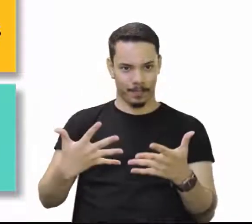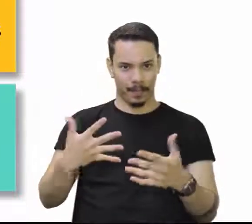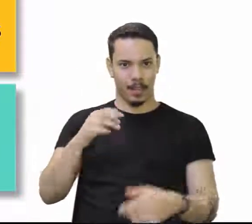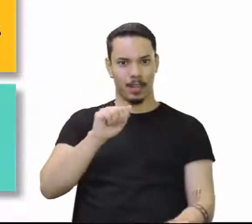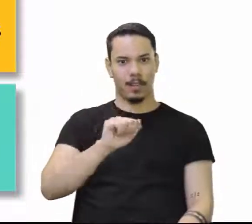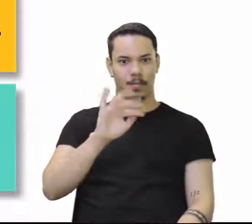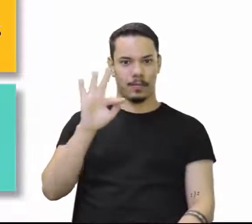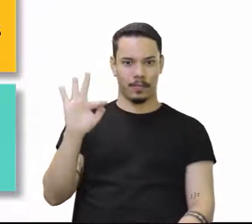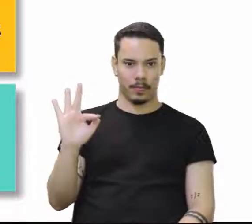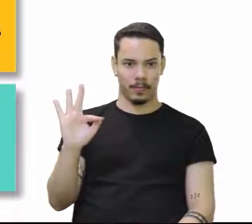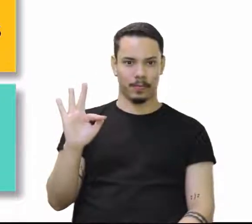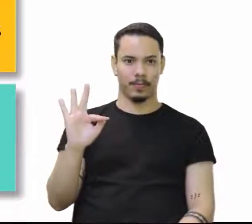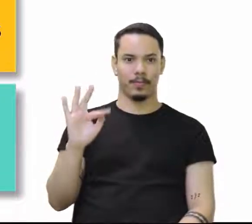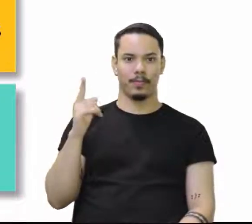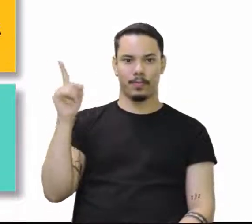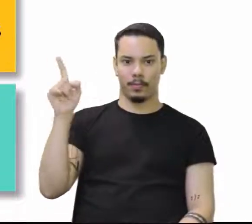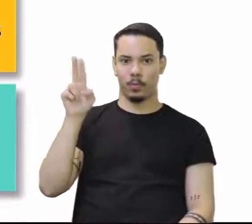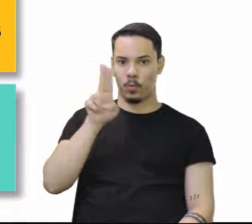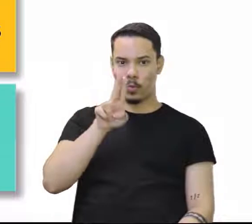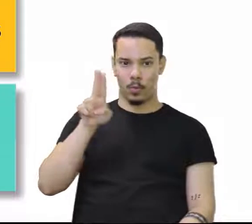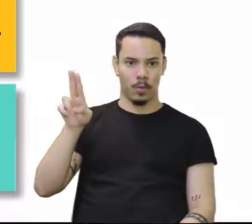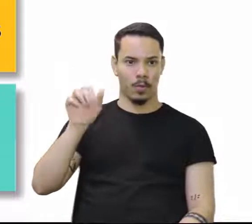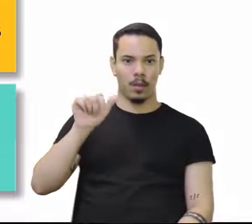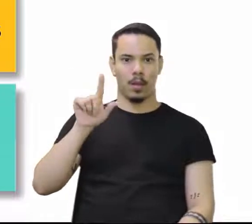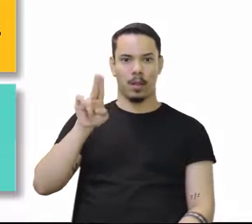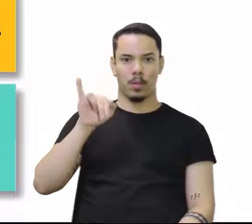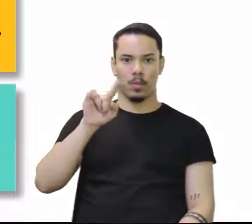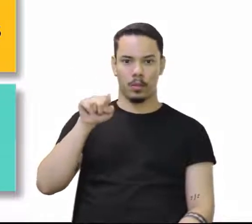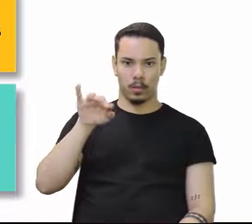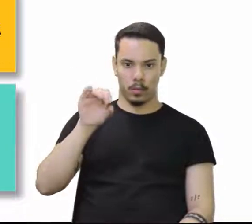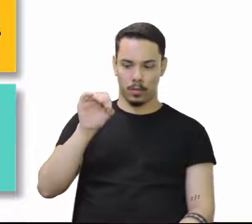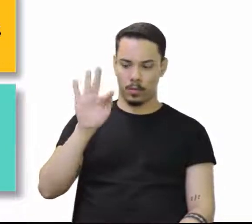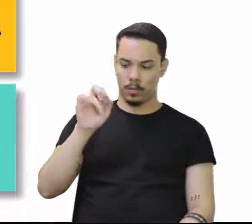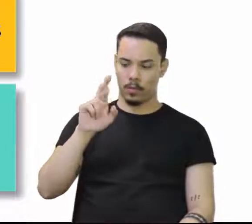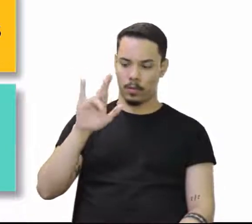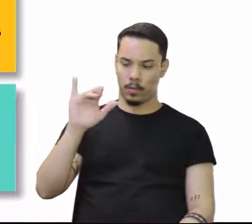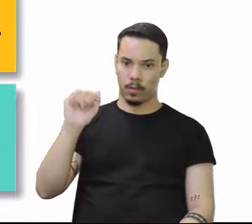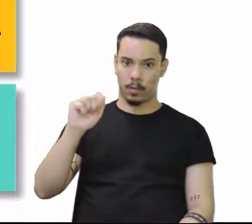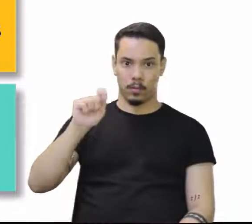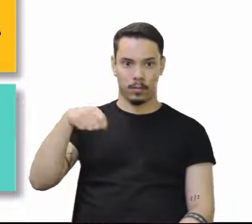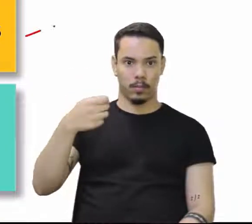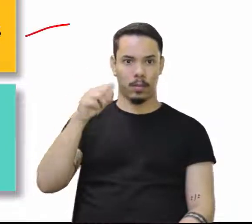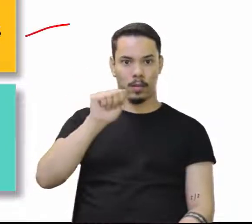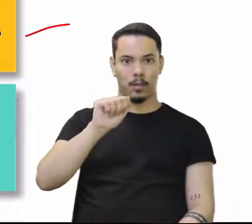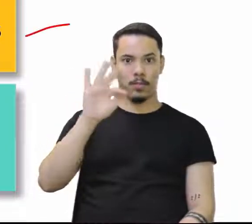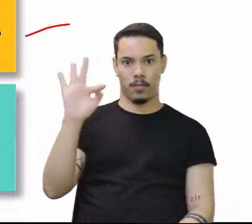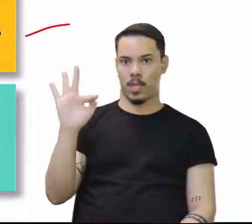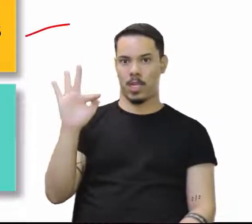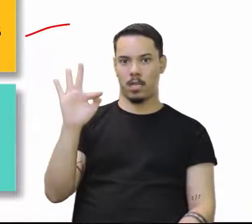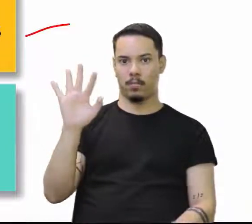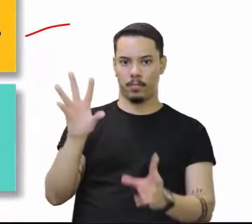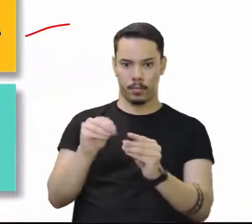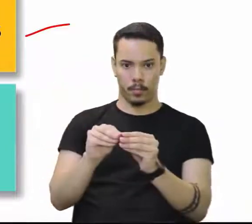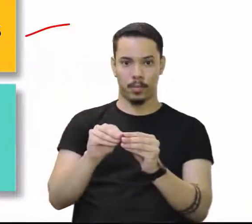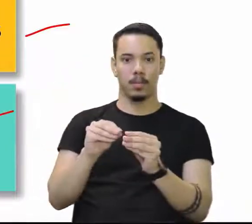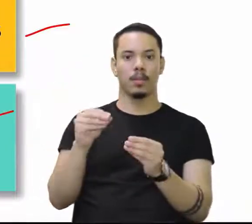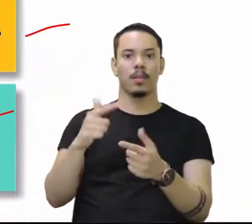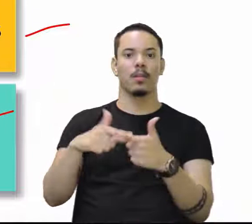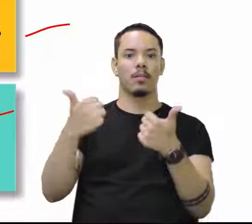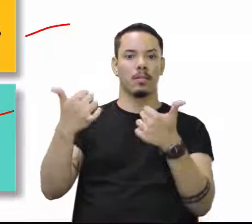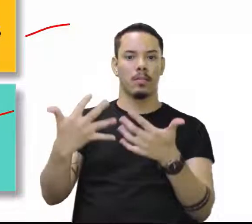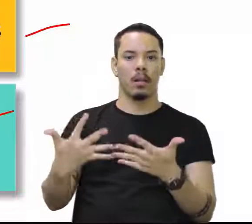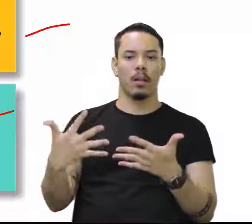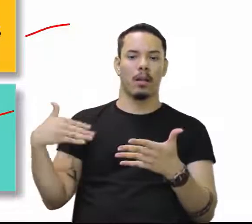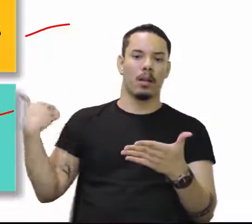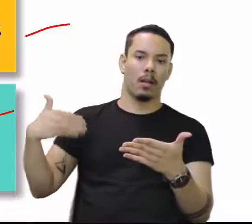Ferreira. Vamos falar dele, dessa carreira militar dele. Vamos falar do Aloysio indigenista. Vamos falar de